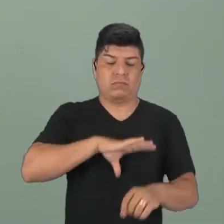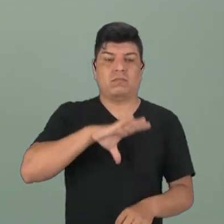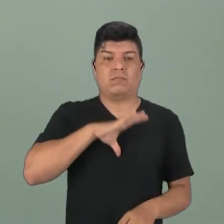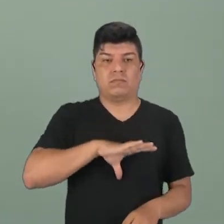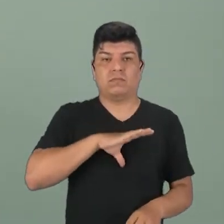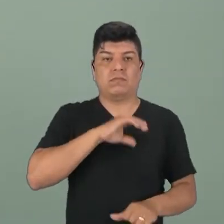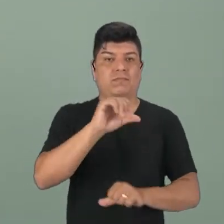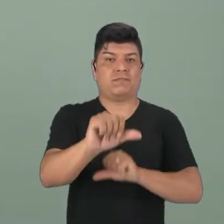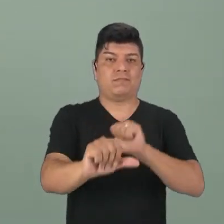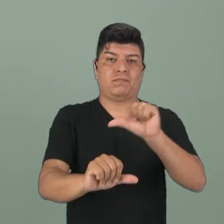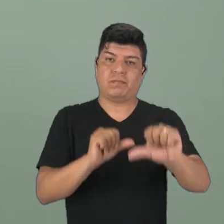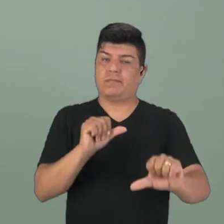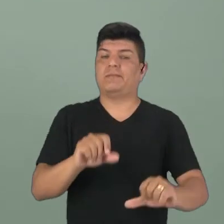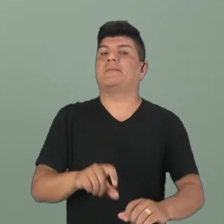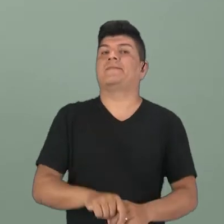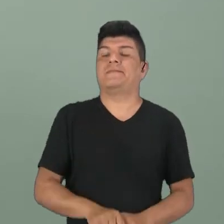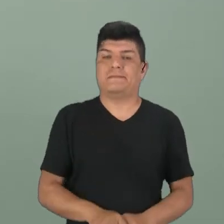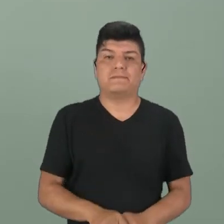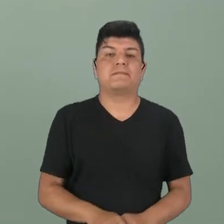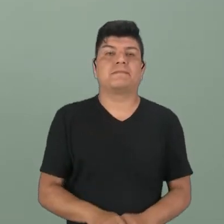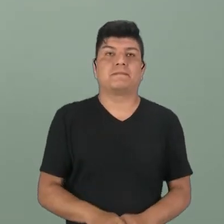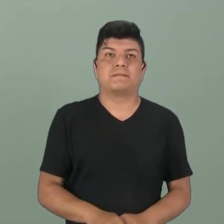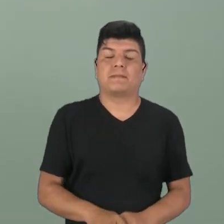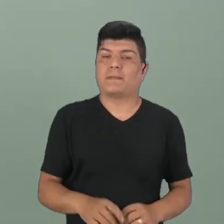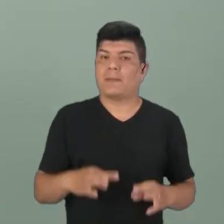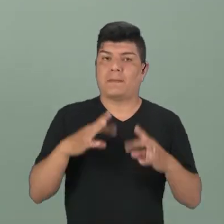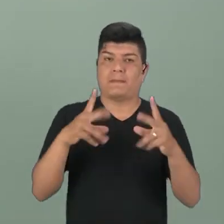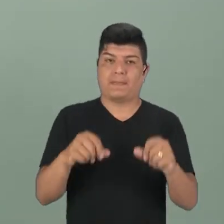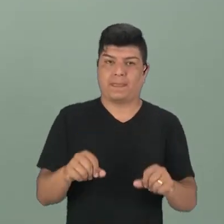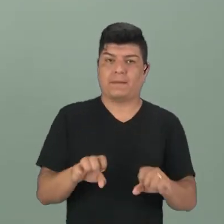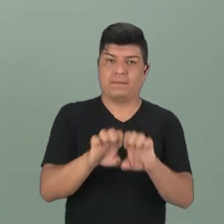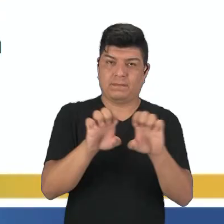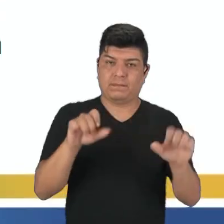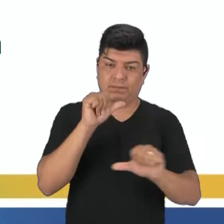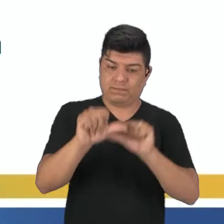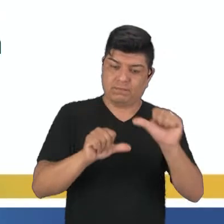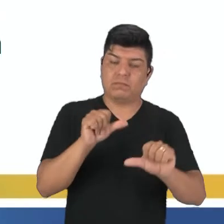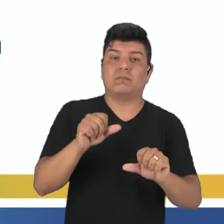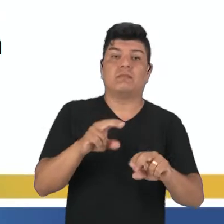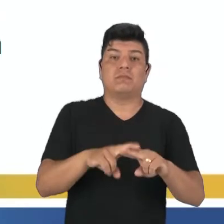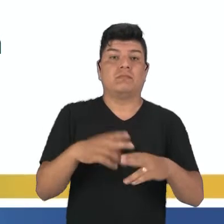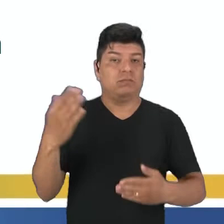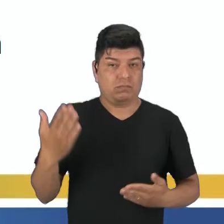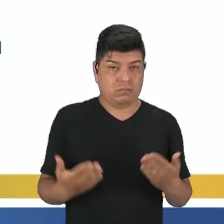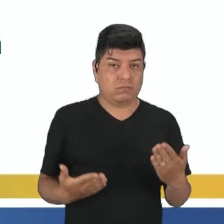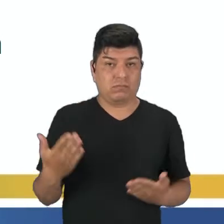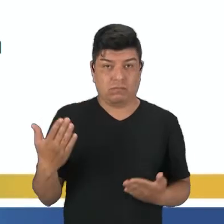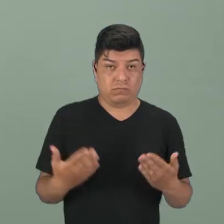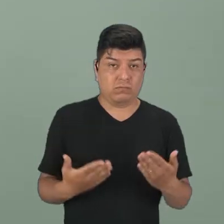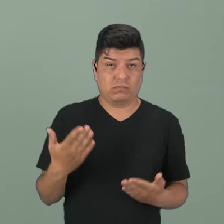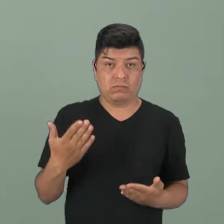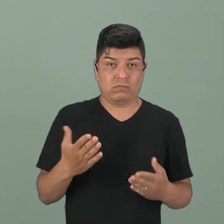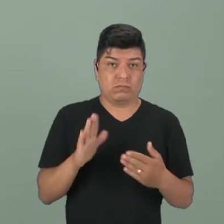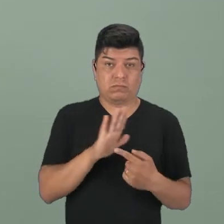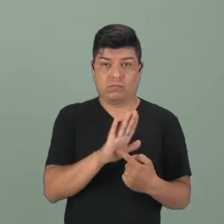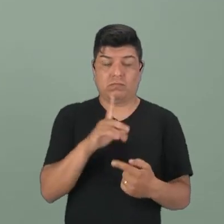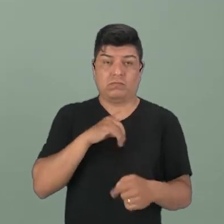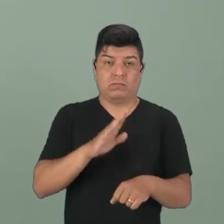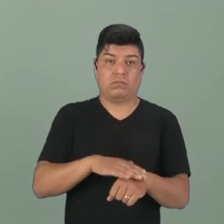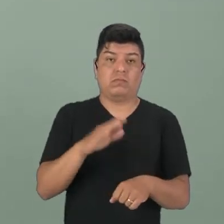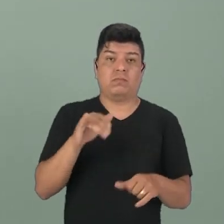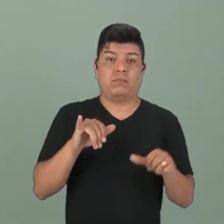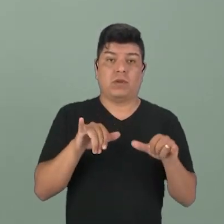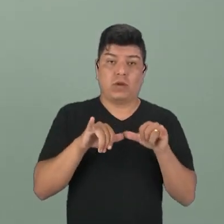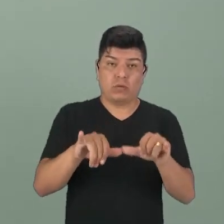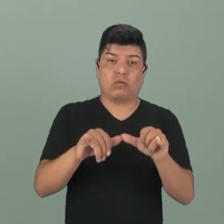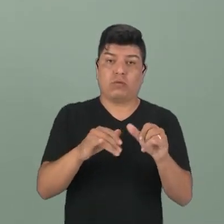cidade vai mudar, certo? Toda a infraestrutura dela. E serviços também vão ser mais oferecidos, o